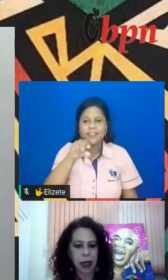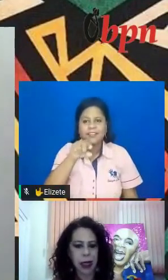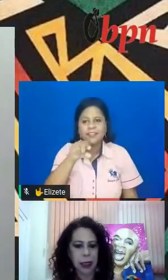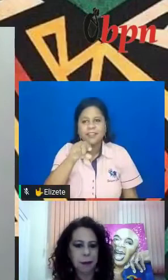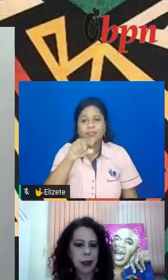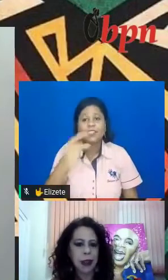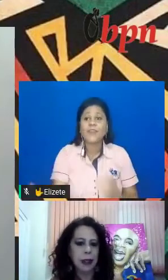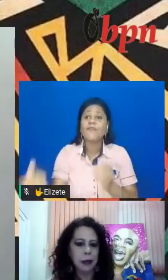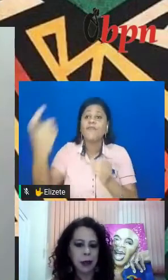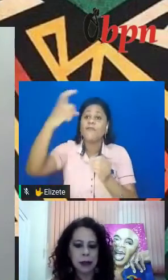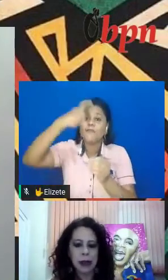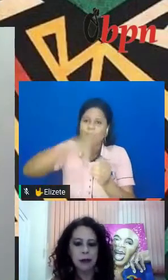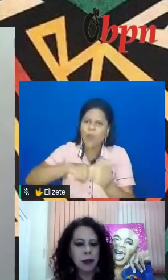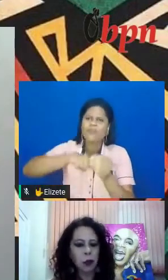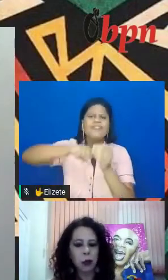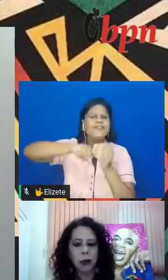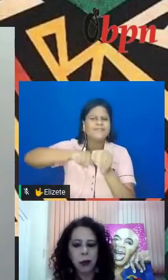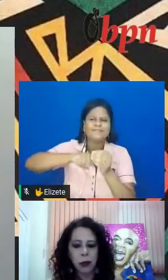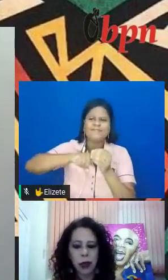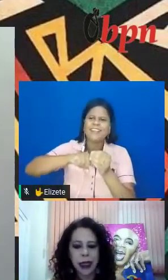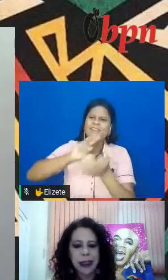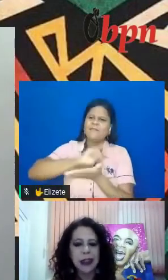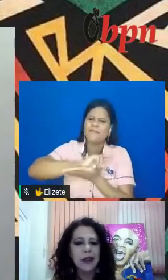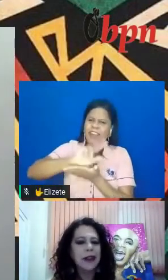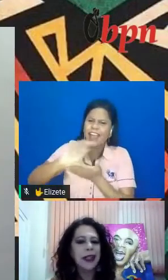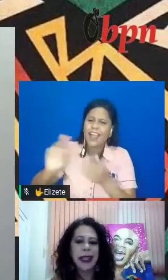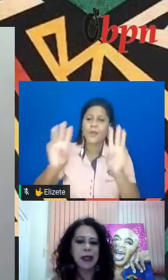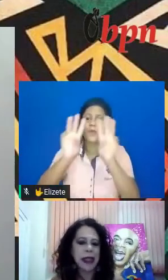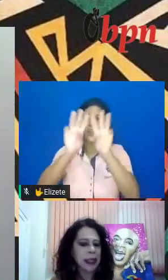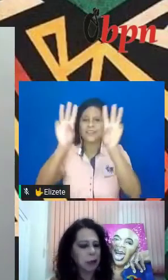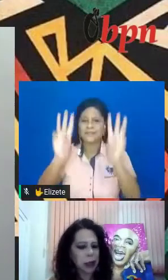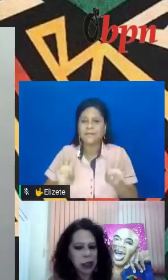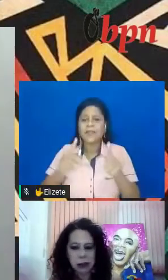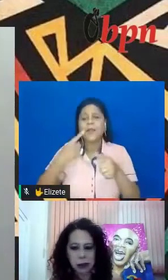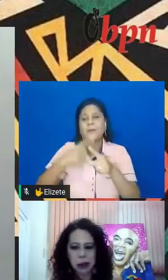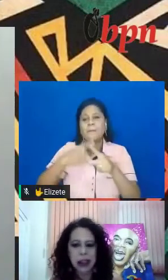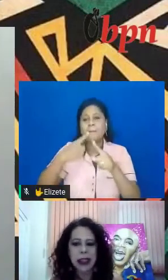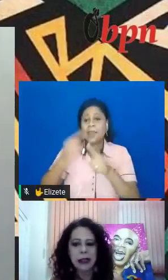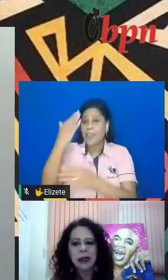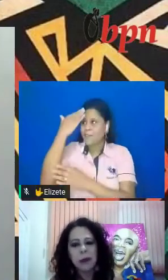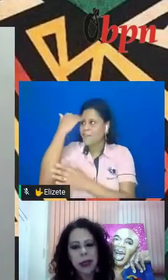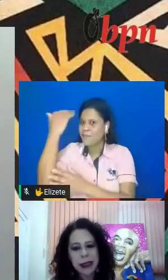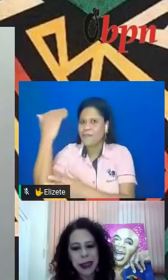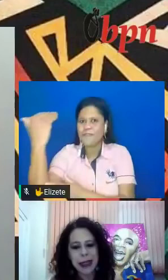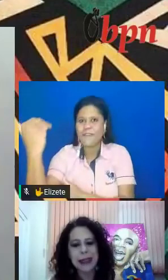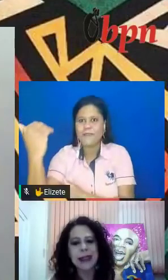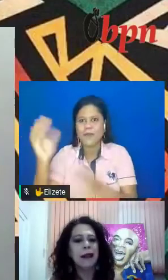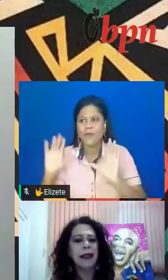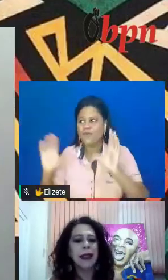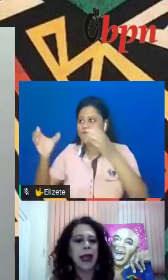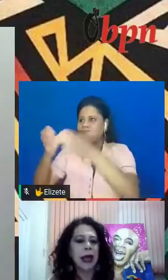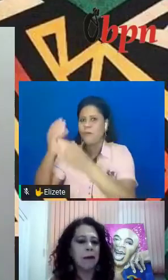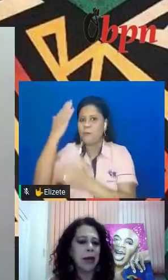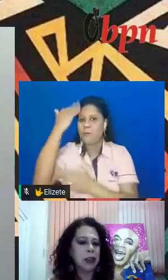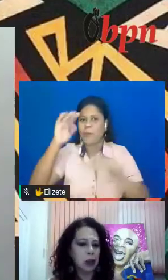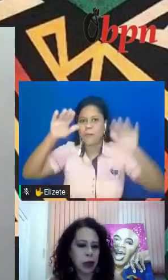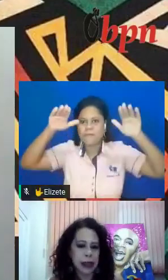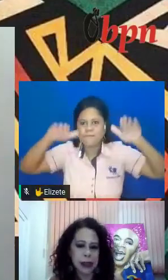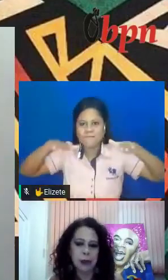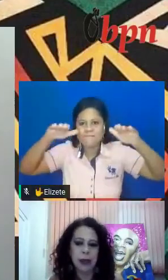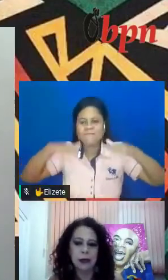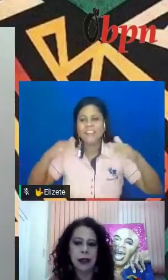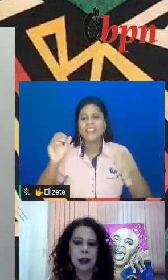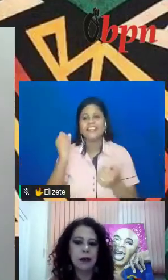para a UFPR, né? Porque você tem um fã-clube muito grande e eu sei que tem muita gente escutando a tua presença, tá? Mas